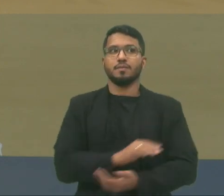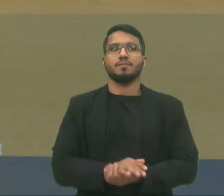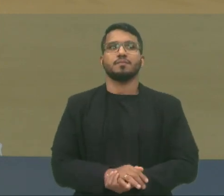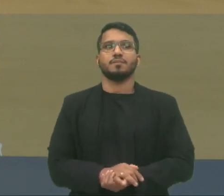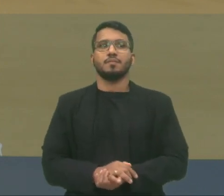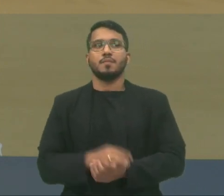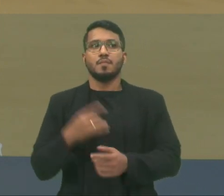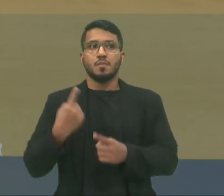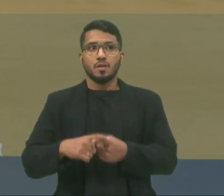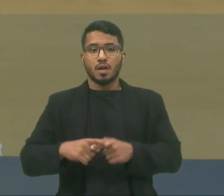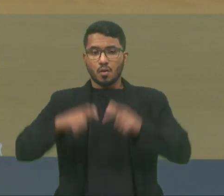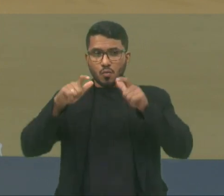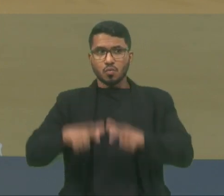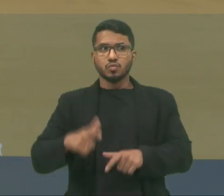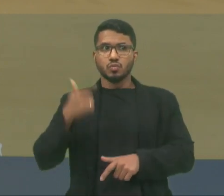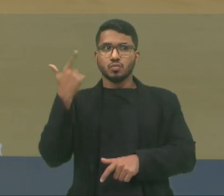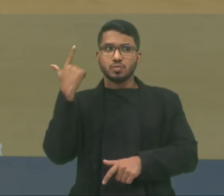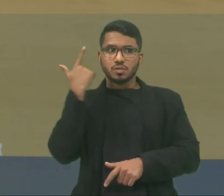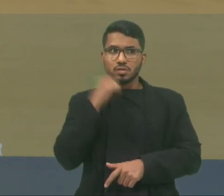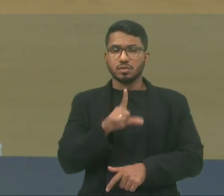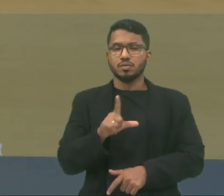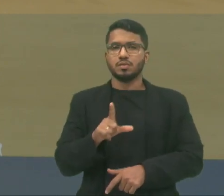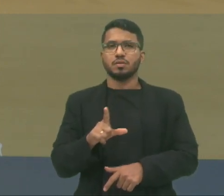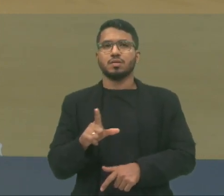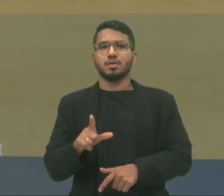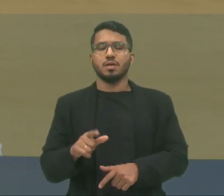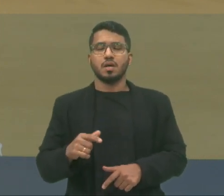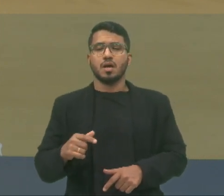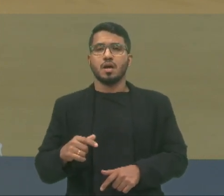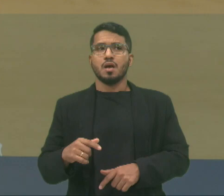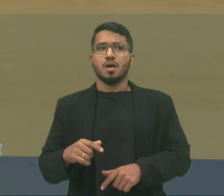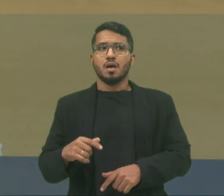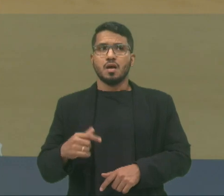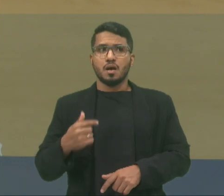Porque é onde eu conquistei, onde eu